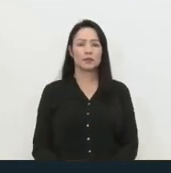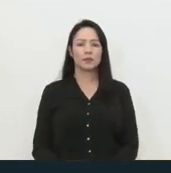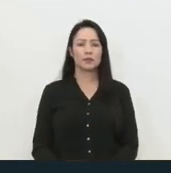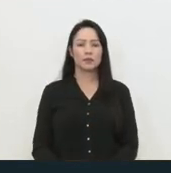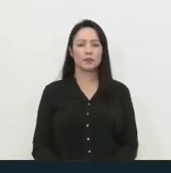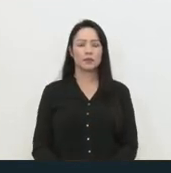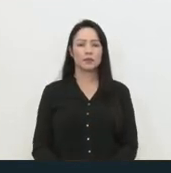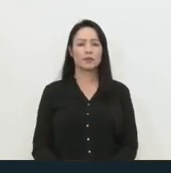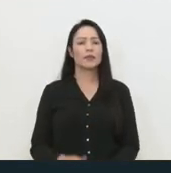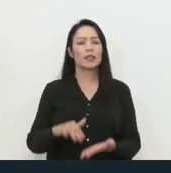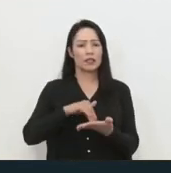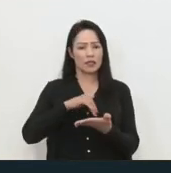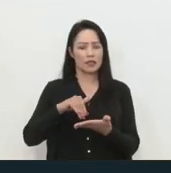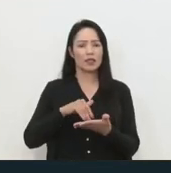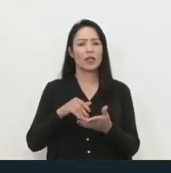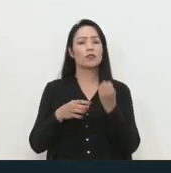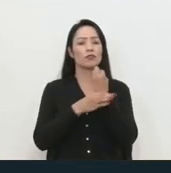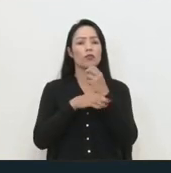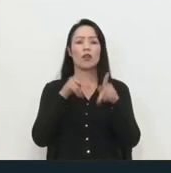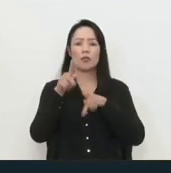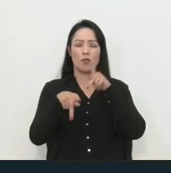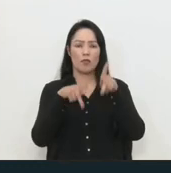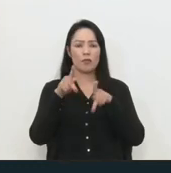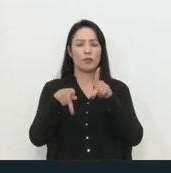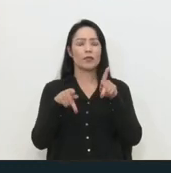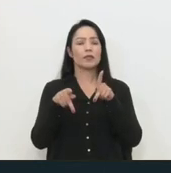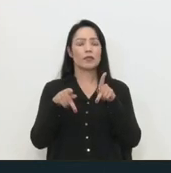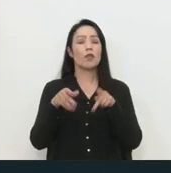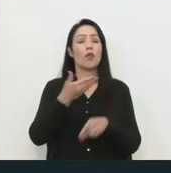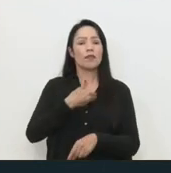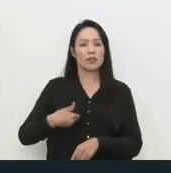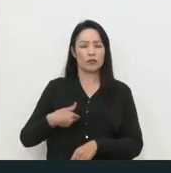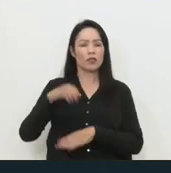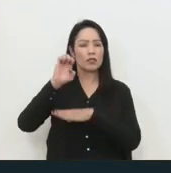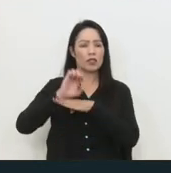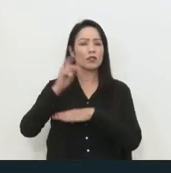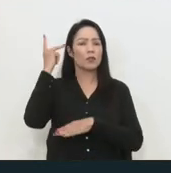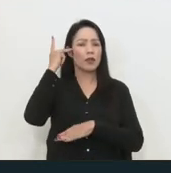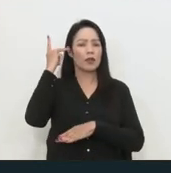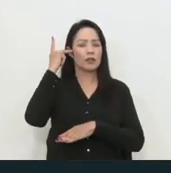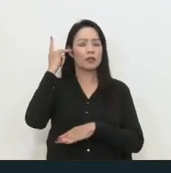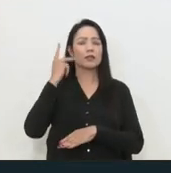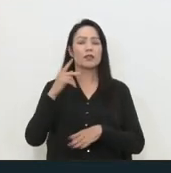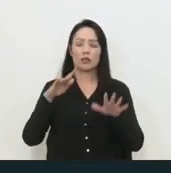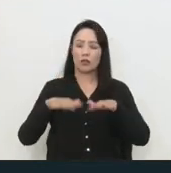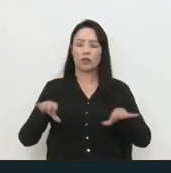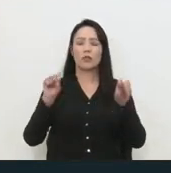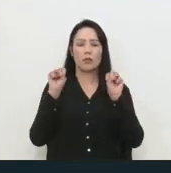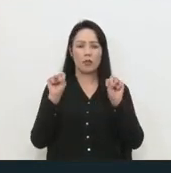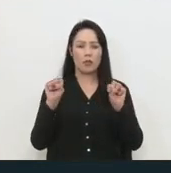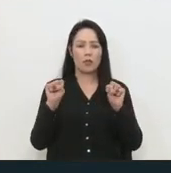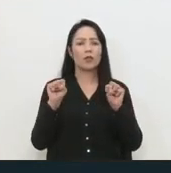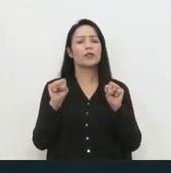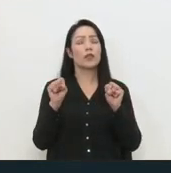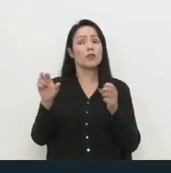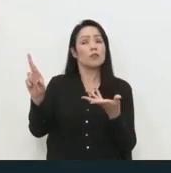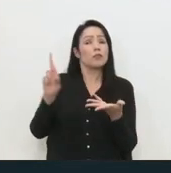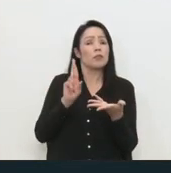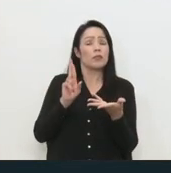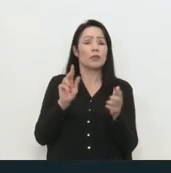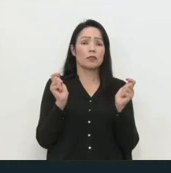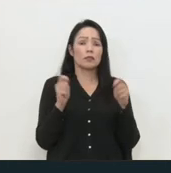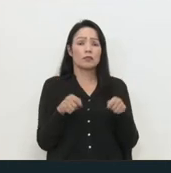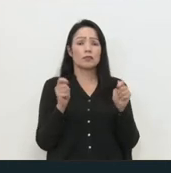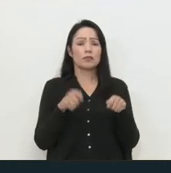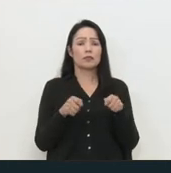Secretaria de Segurança Pública do Estado para o governador do Estado de São Paulo que a gente possa ter uma resposta